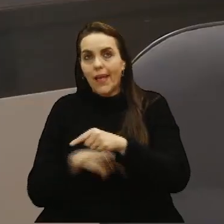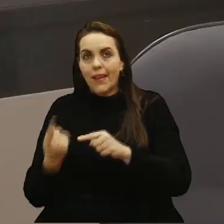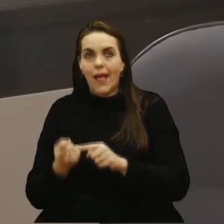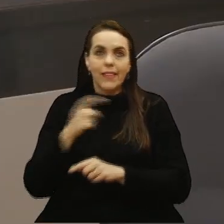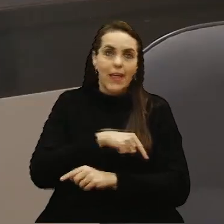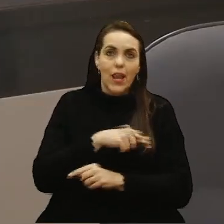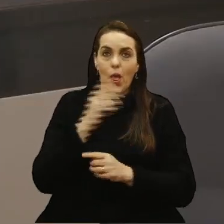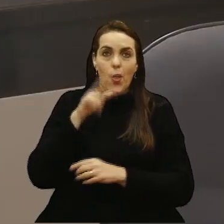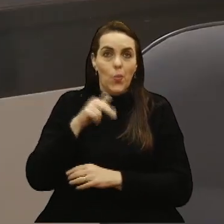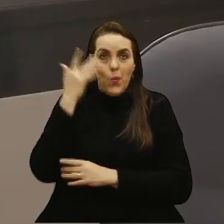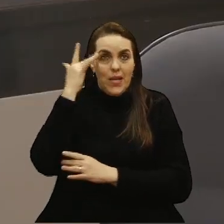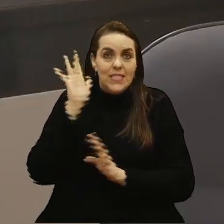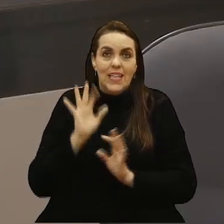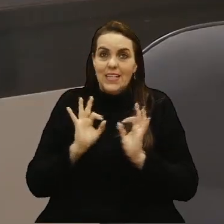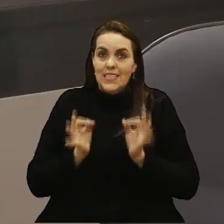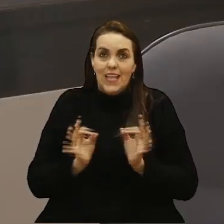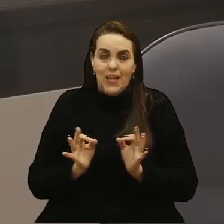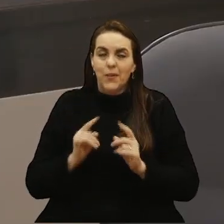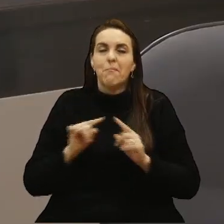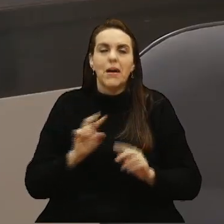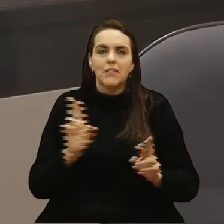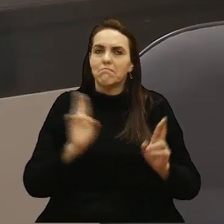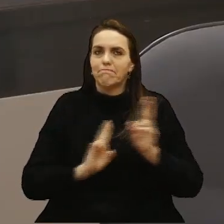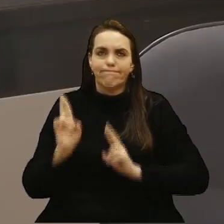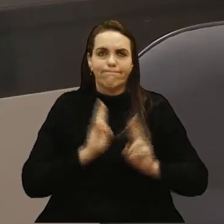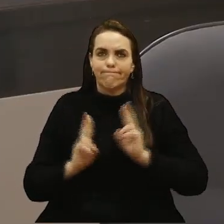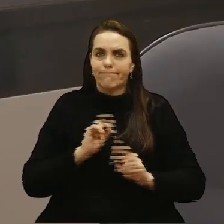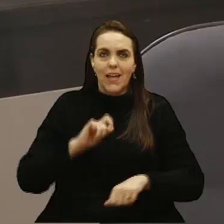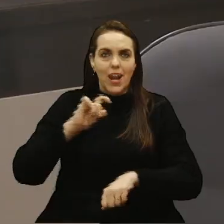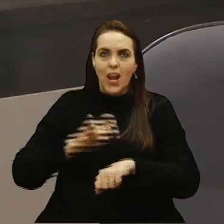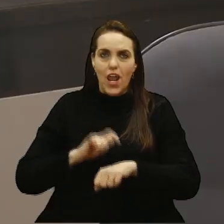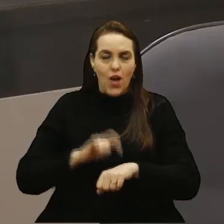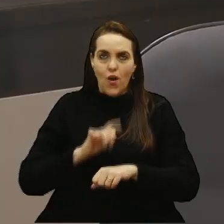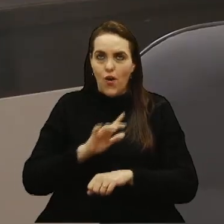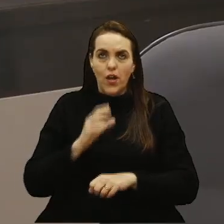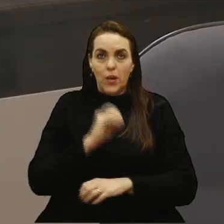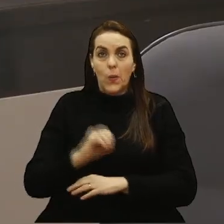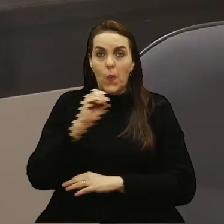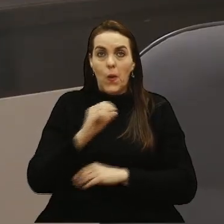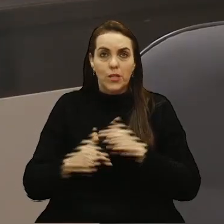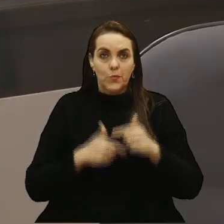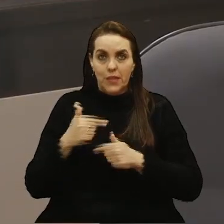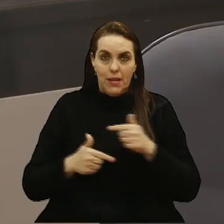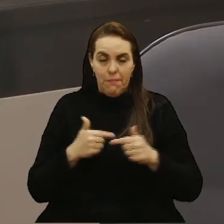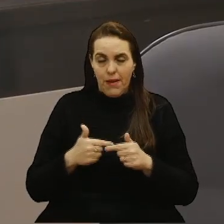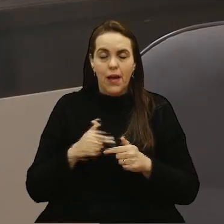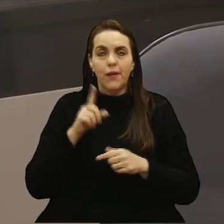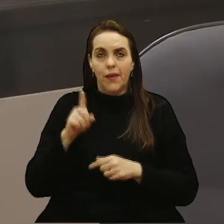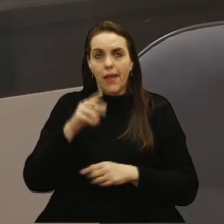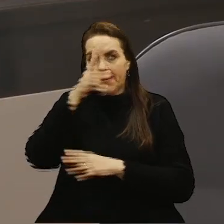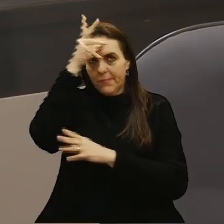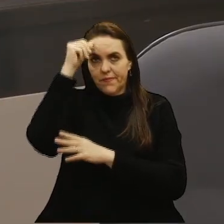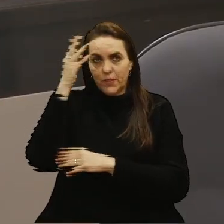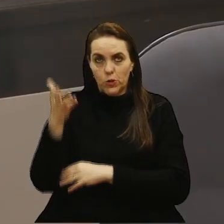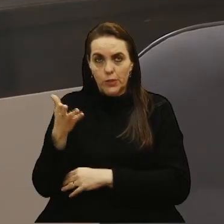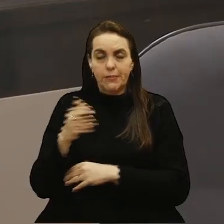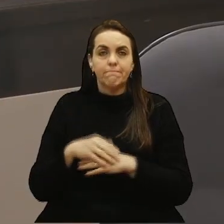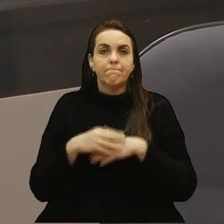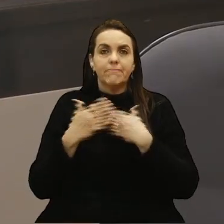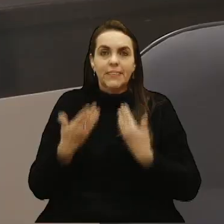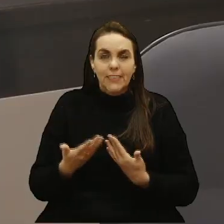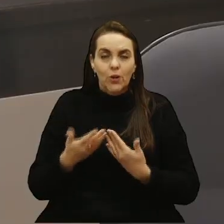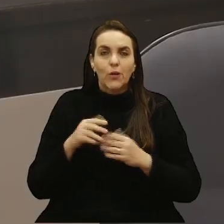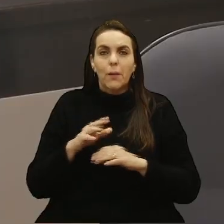nunca sei, né? Mas eles sempre respondem de imediato e sempre estão nos auxiliando e fazendo um ótimo trabalho ali no Executivo. Então seria mais